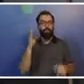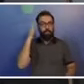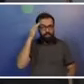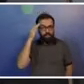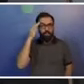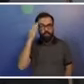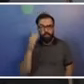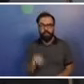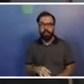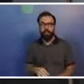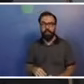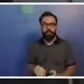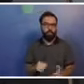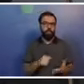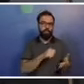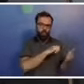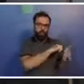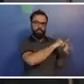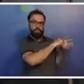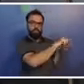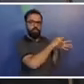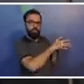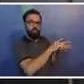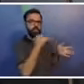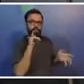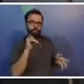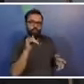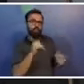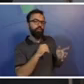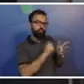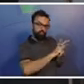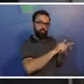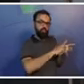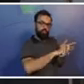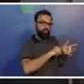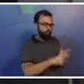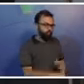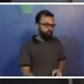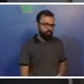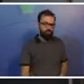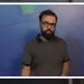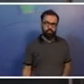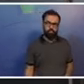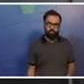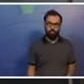entender, anota os dados dele se for necessário, ok?